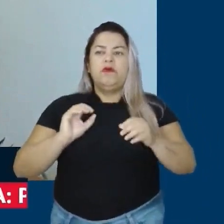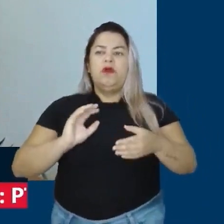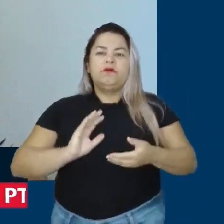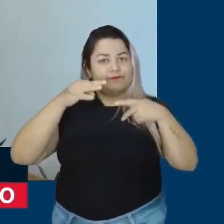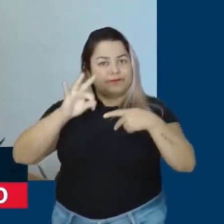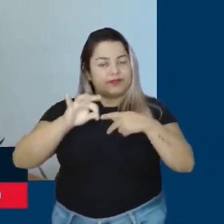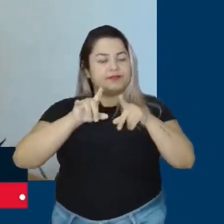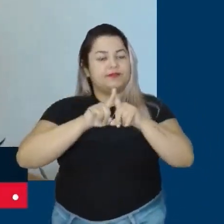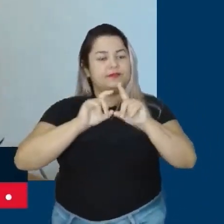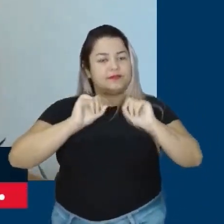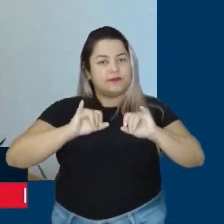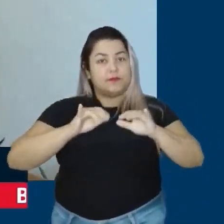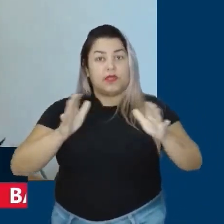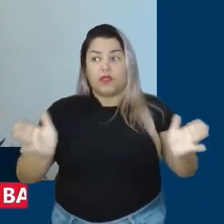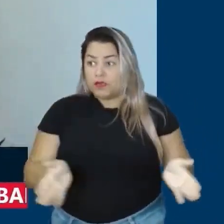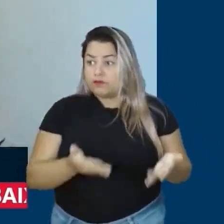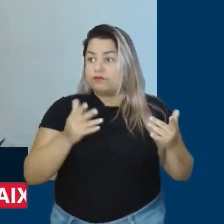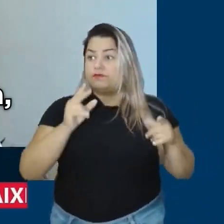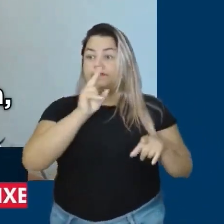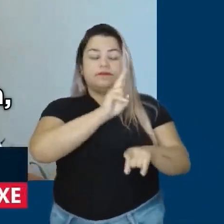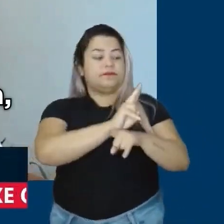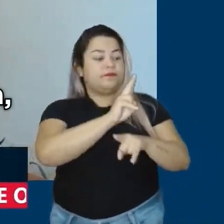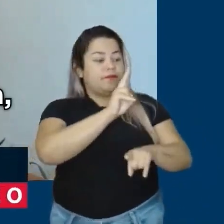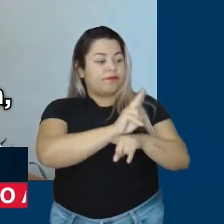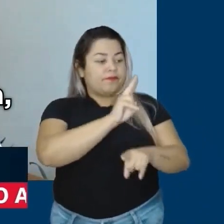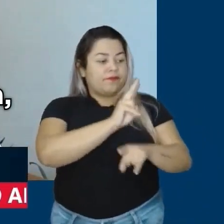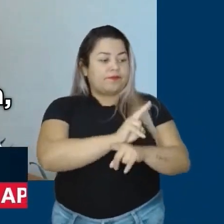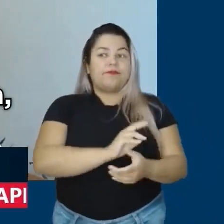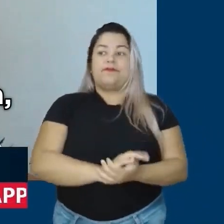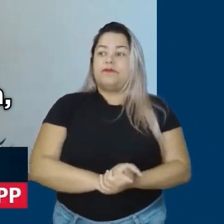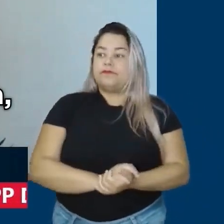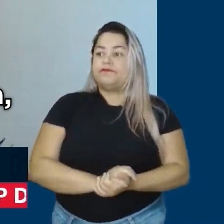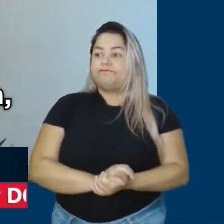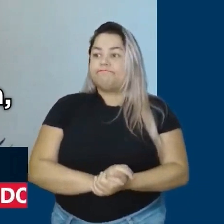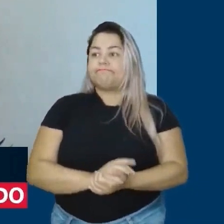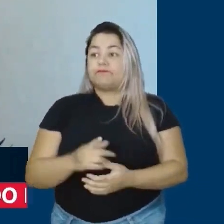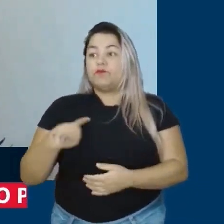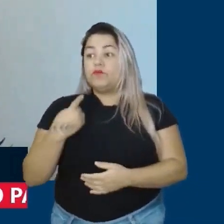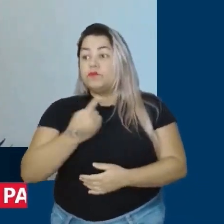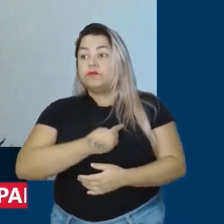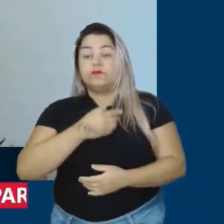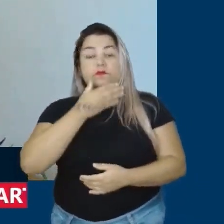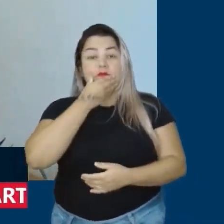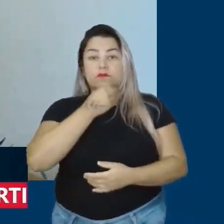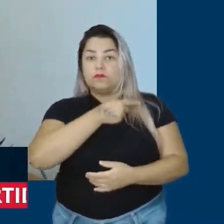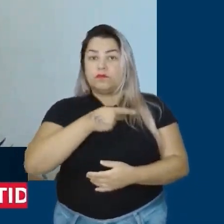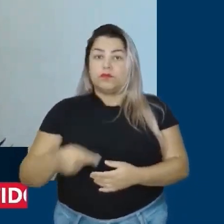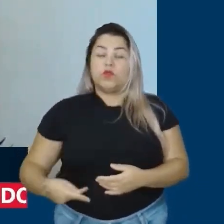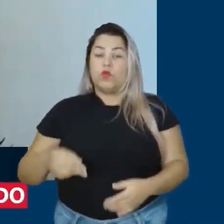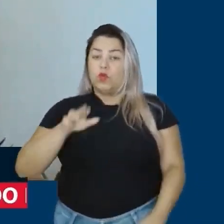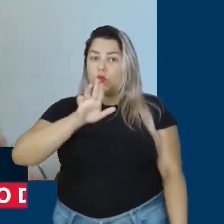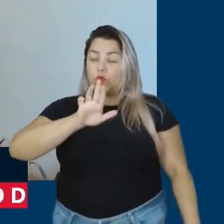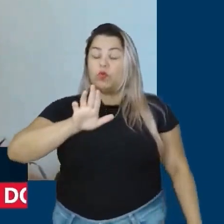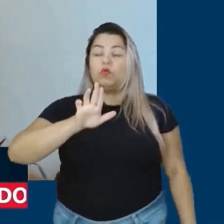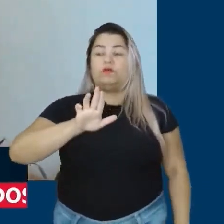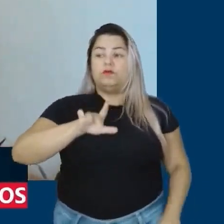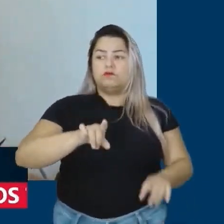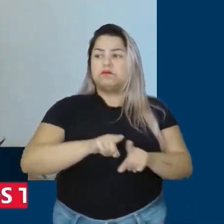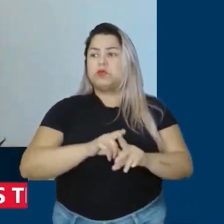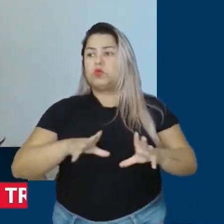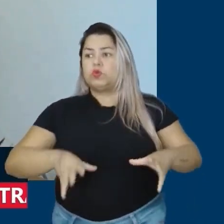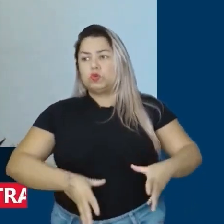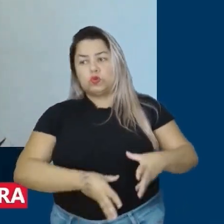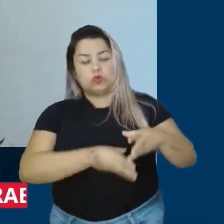do PT para defender o legado do nosso presidente Lula, as políticas públicas que estão sendo implementadas em